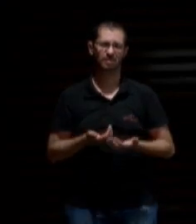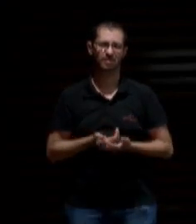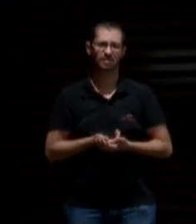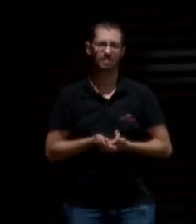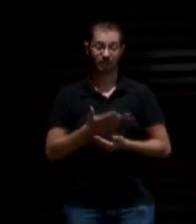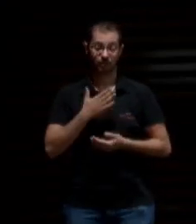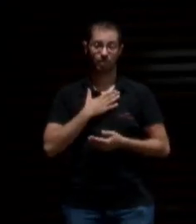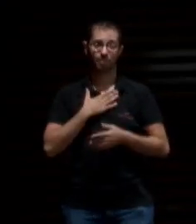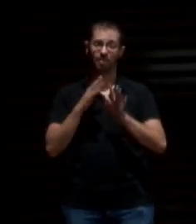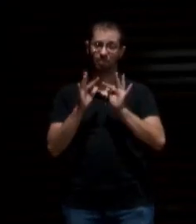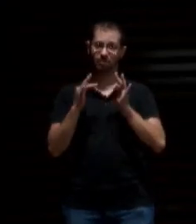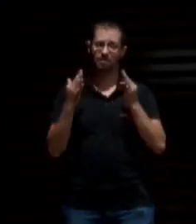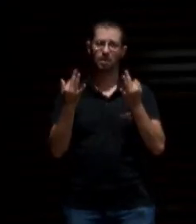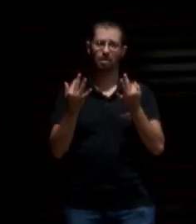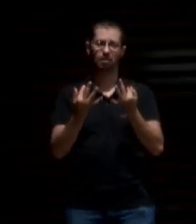com a minha casa.